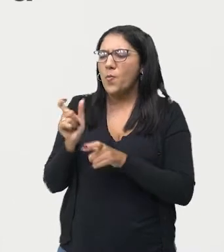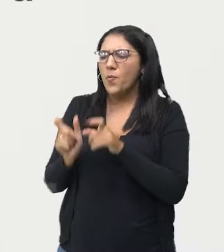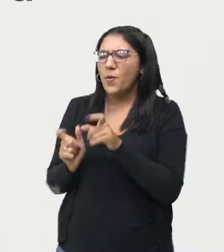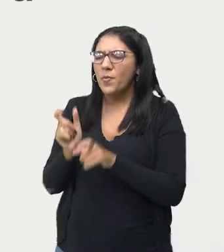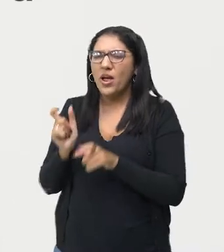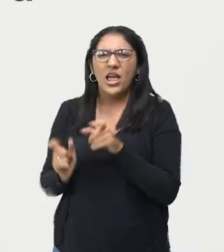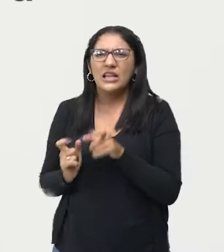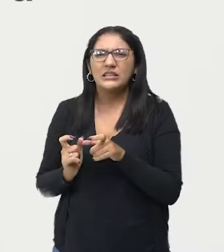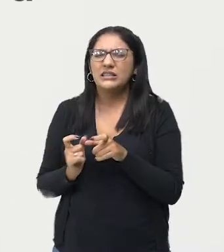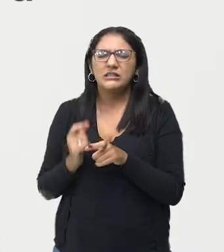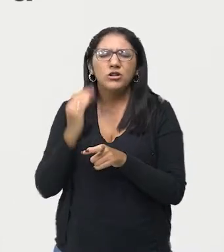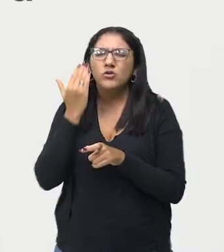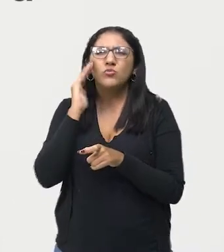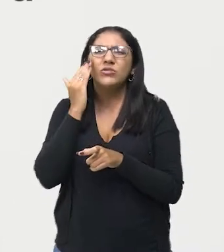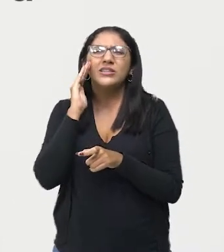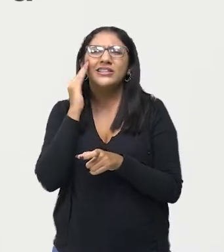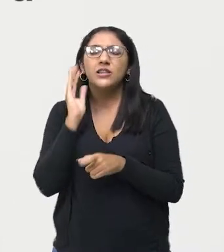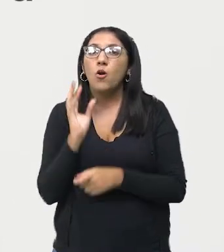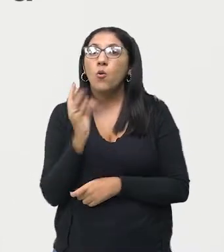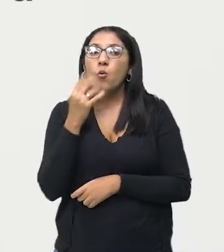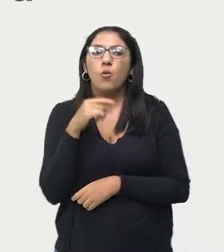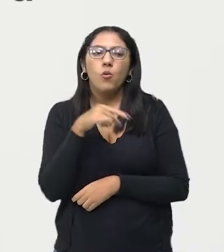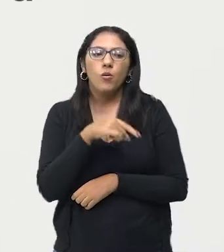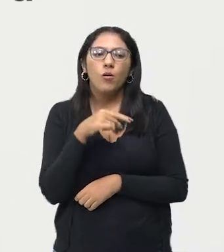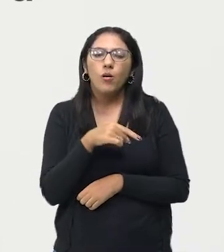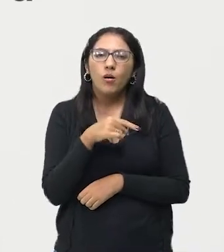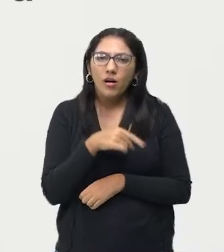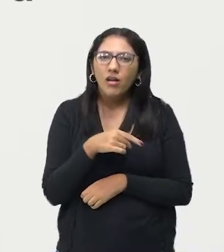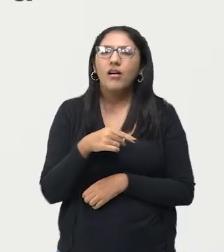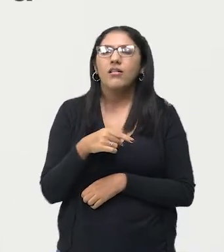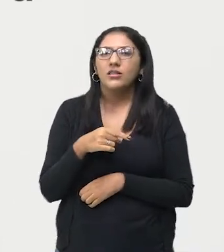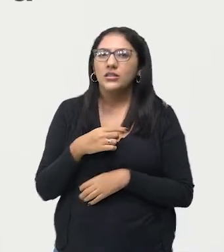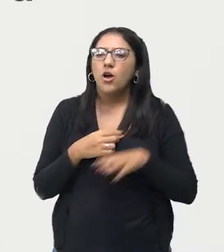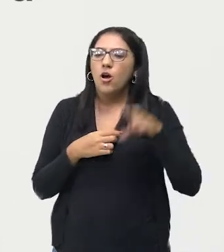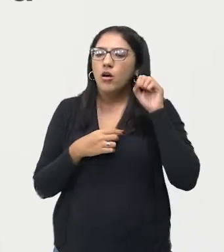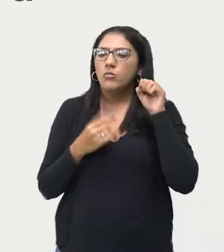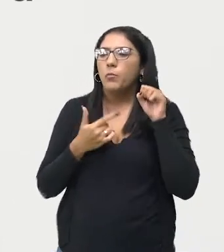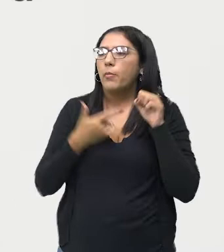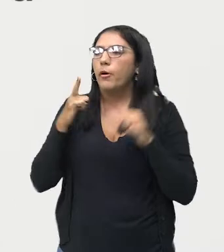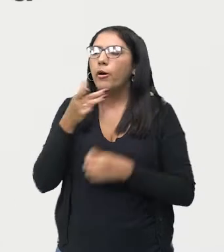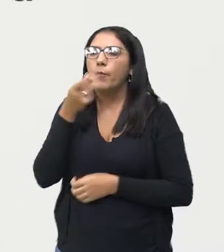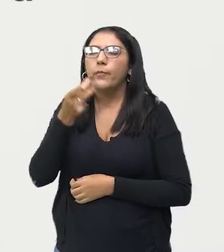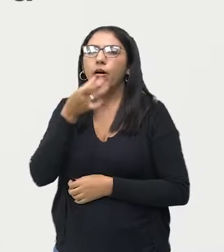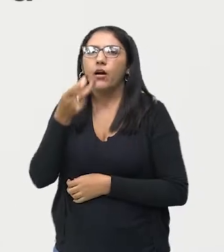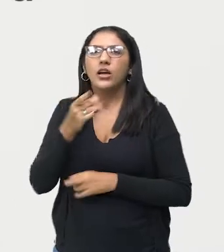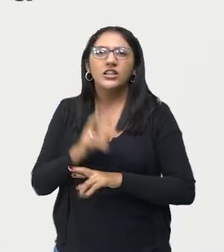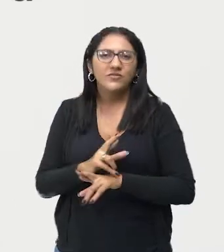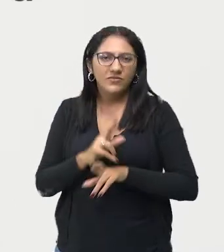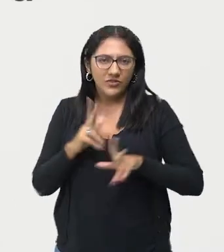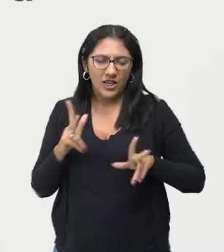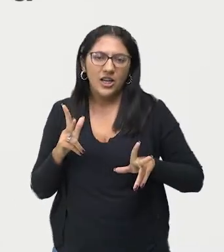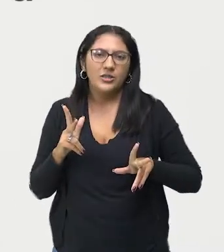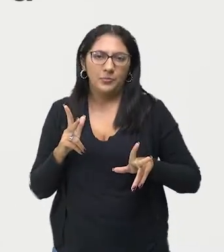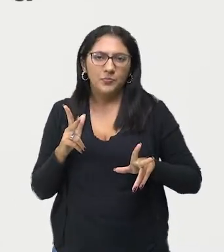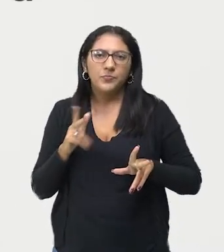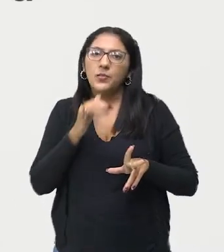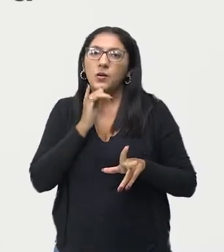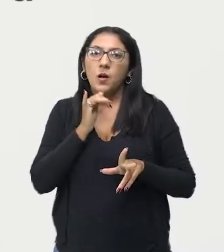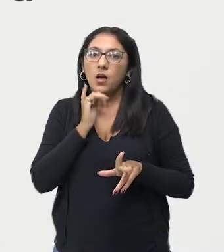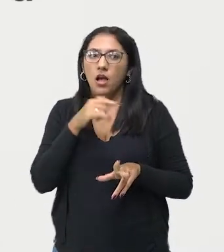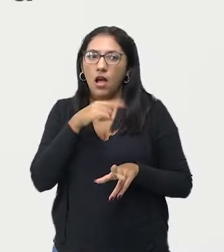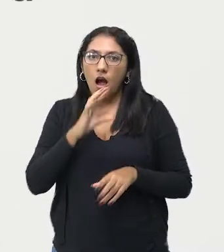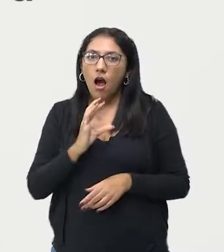do todo da situação, do todo do contexto, produziram opiniões. Opiniões de que